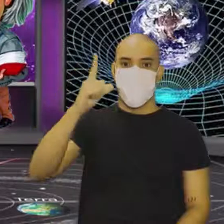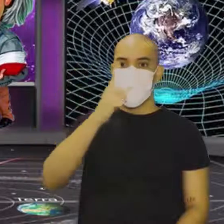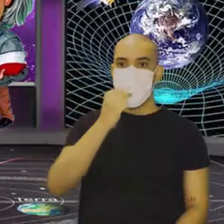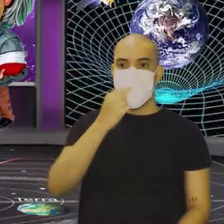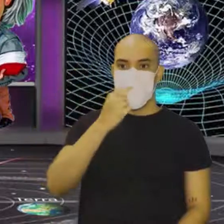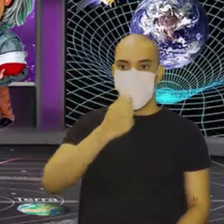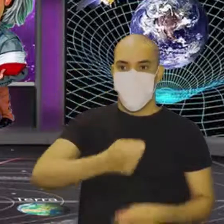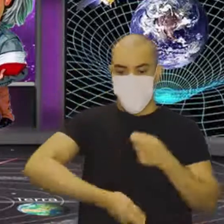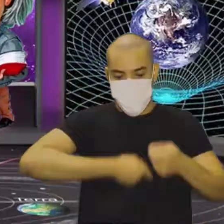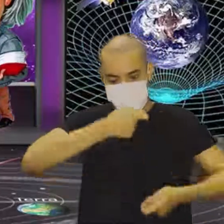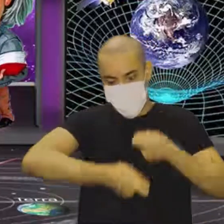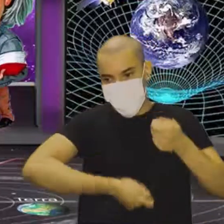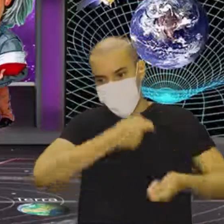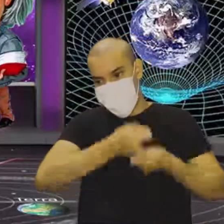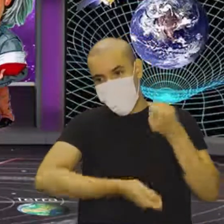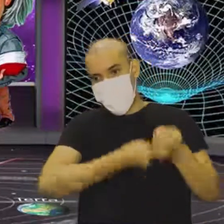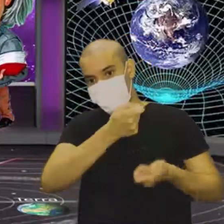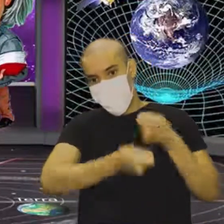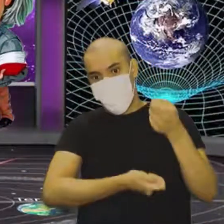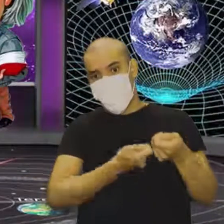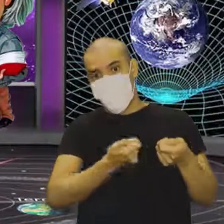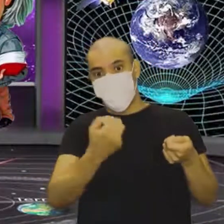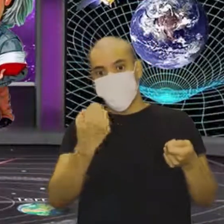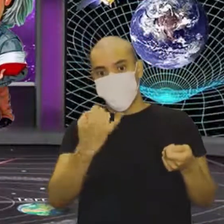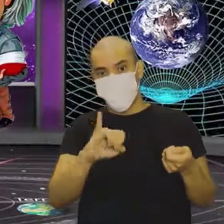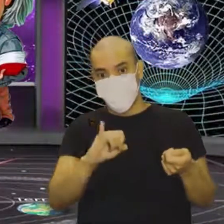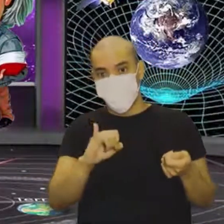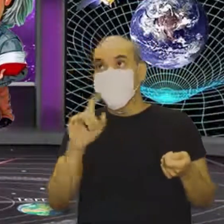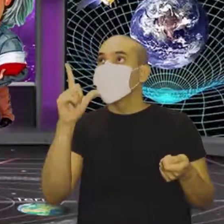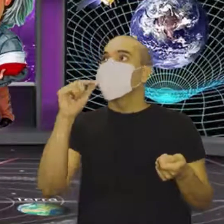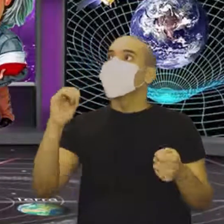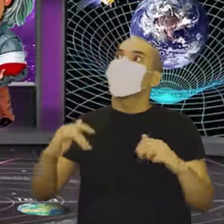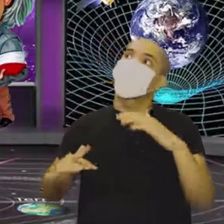sendo puxada do poço, né? E quando a caixa